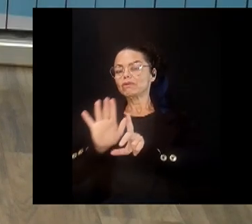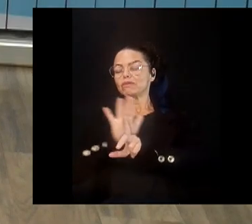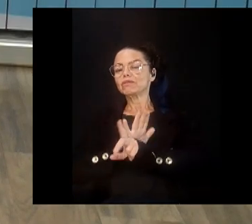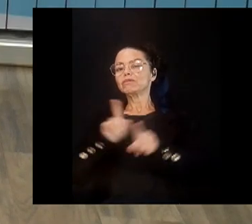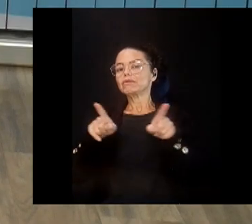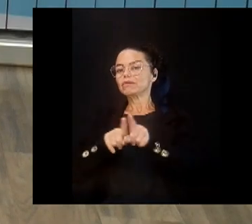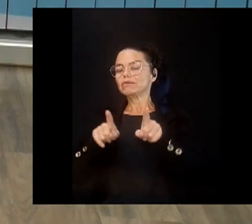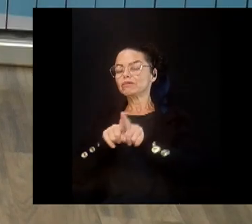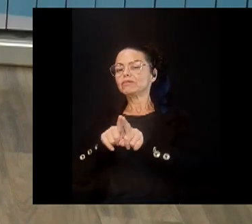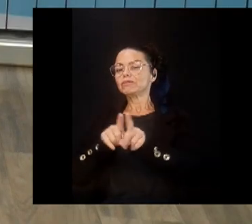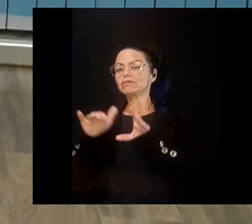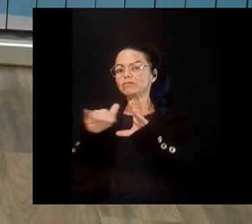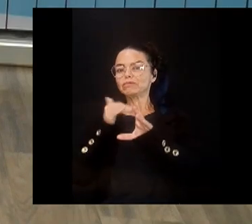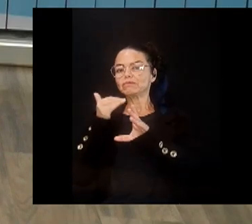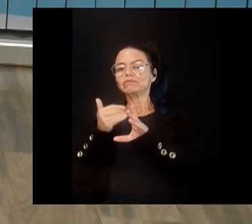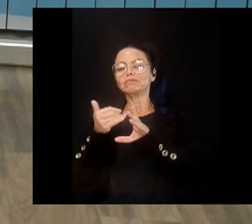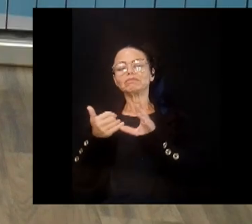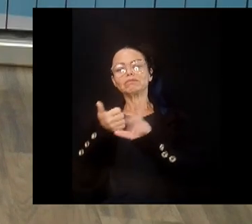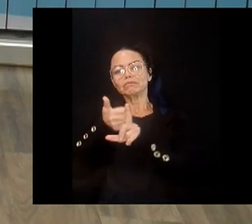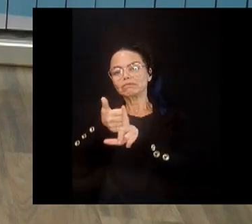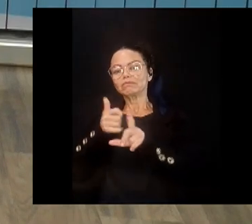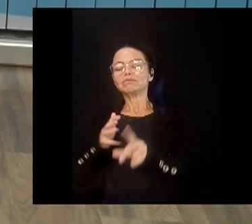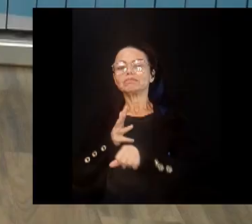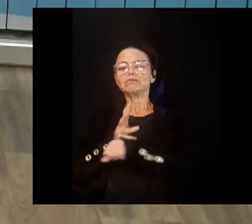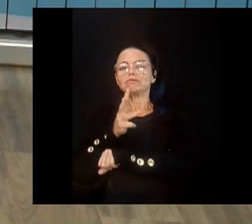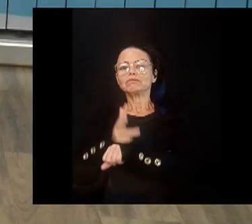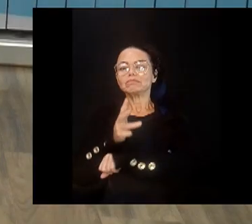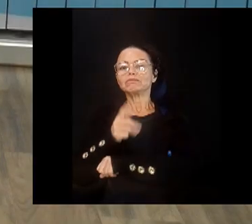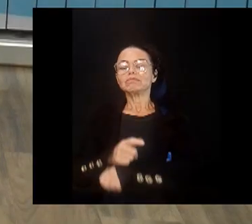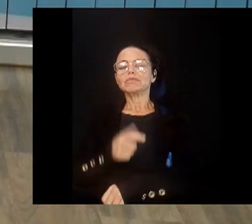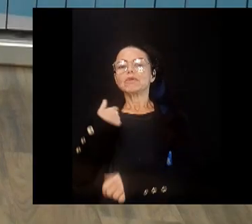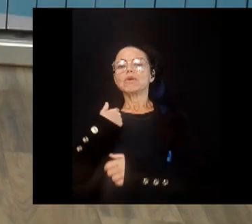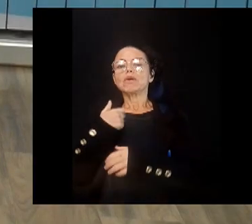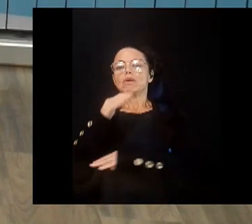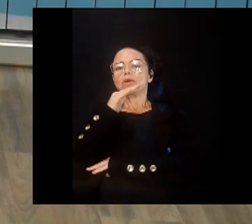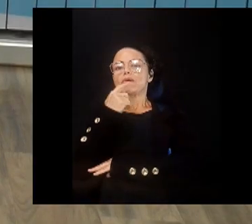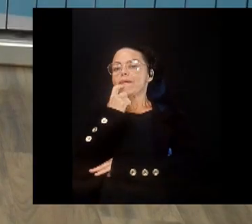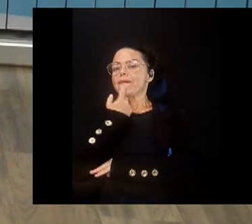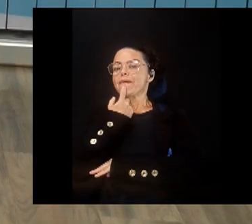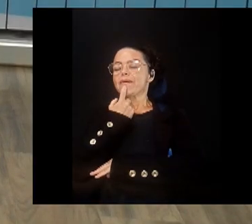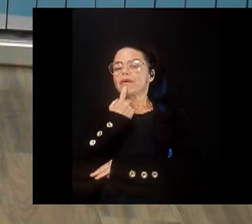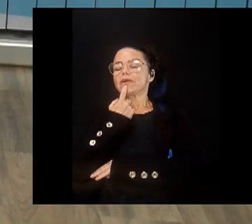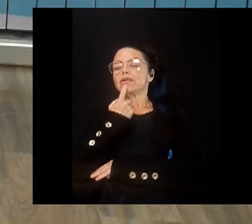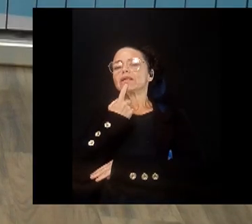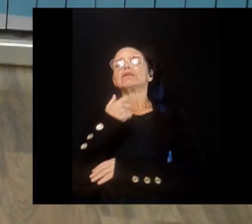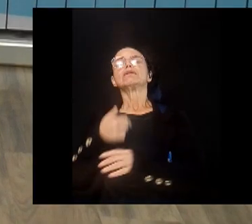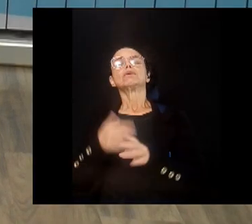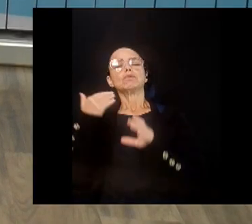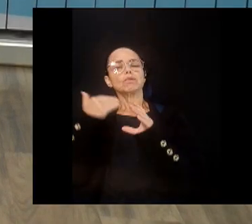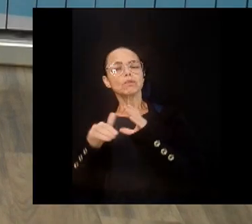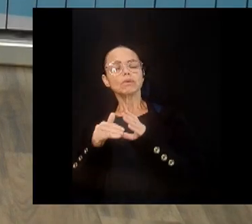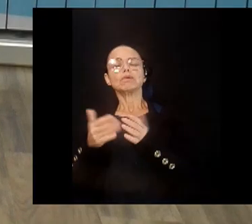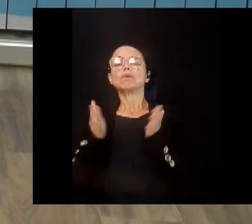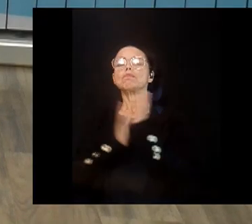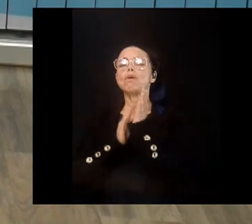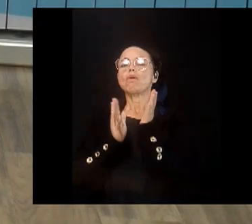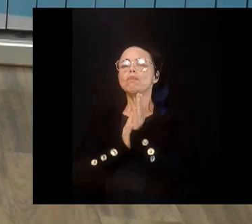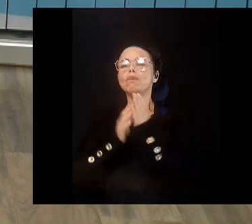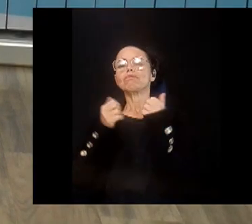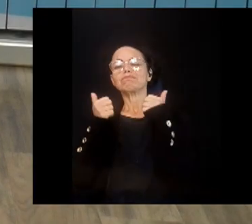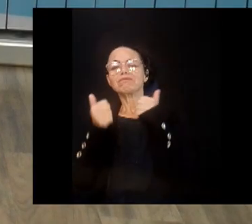mensagem na tela do seu celular, o WhatsApp da TV Câmara Campinas. Você aperta e pode enviar o seu elogio, uma